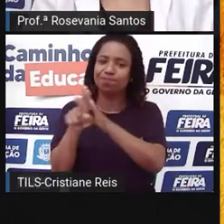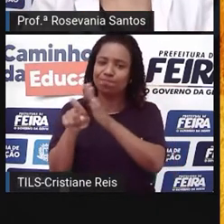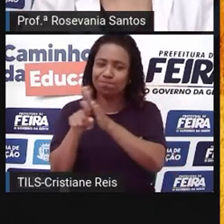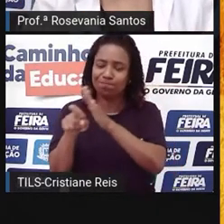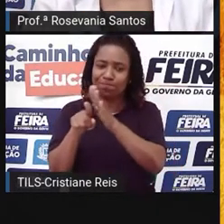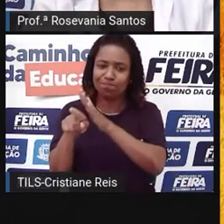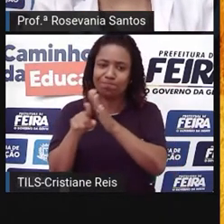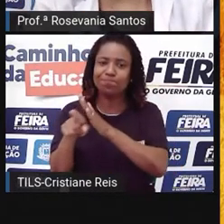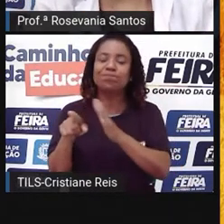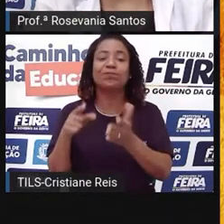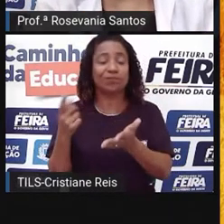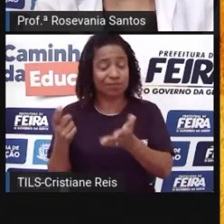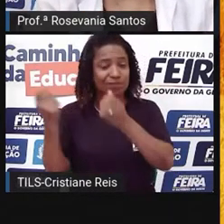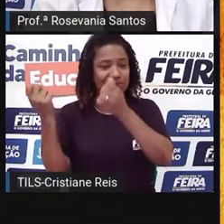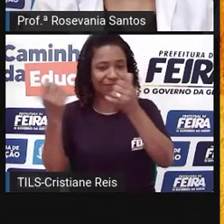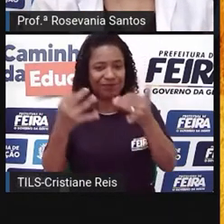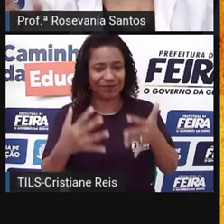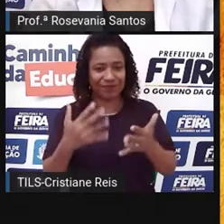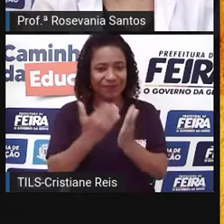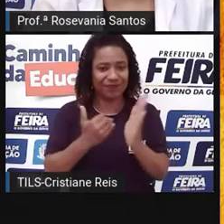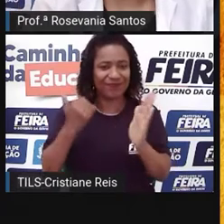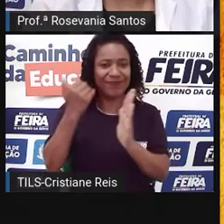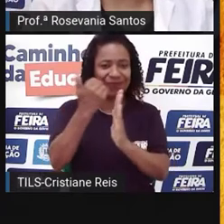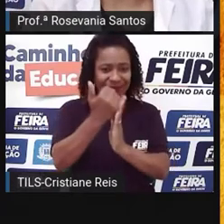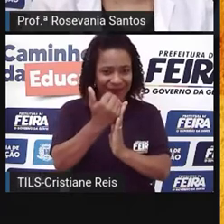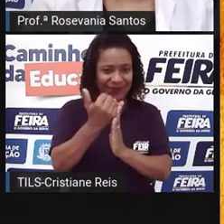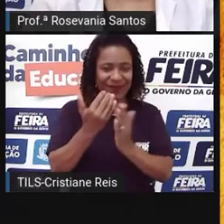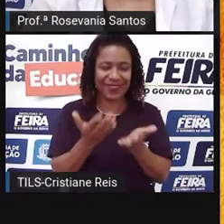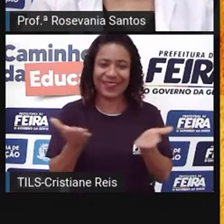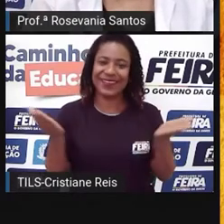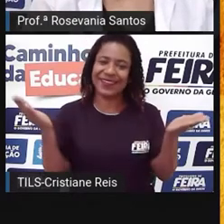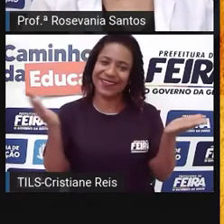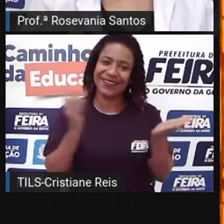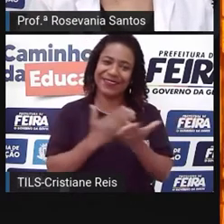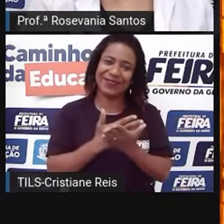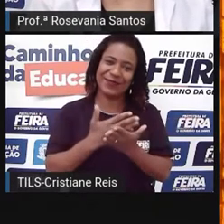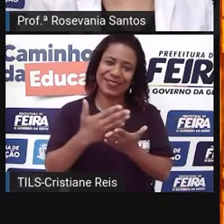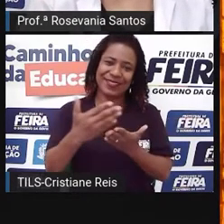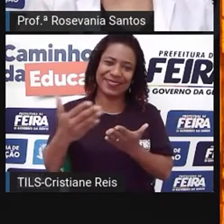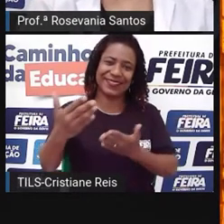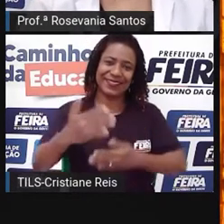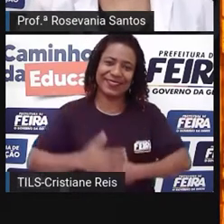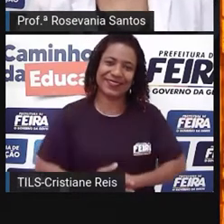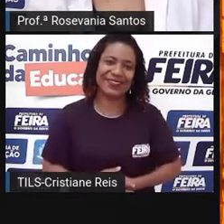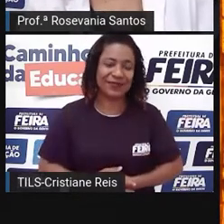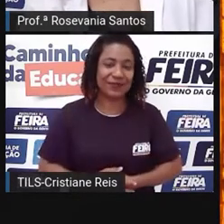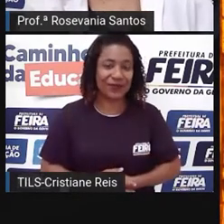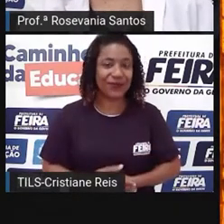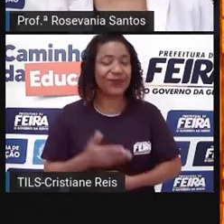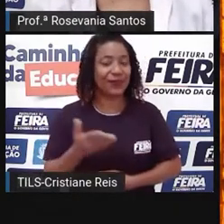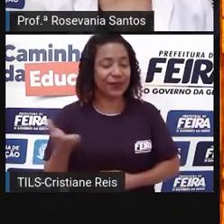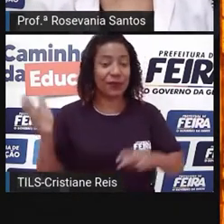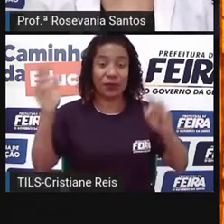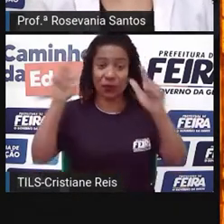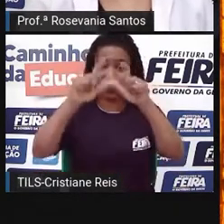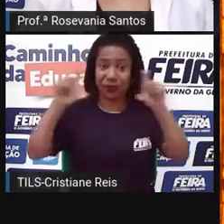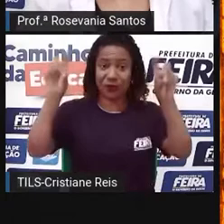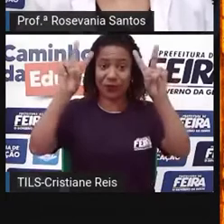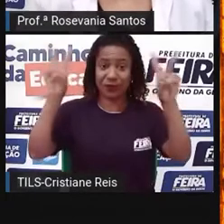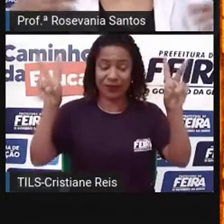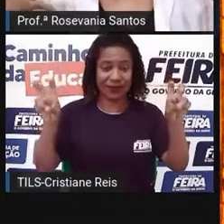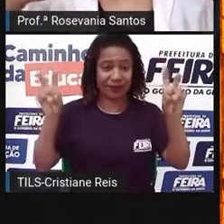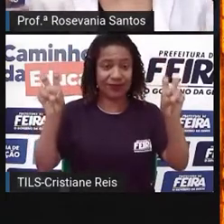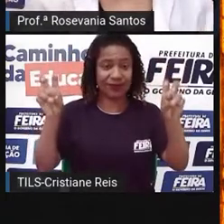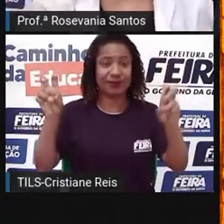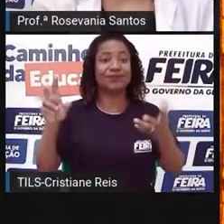particularizada para cada assunto que tem aí. Então, vamos lá para a nossa aula de hoje, né? Nós vamos falar sobre o continente africano. Então, eu